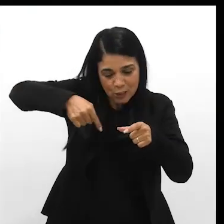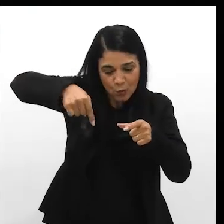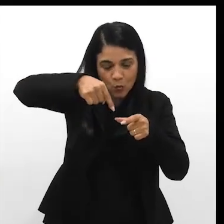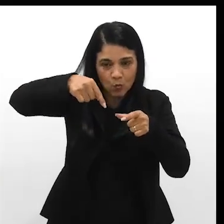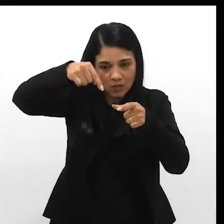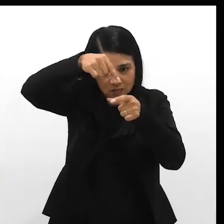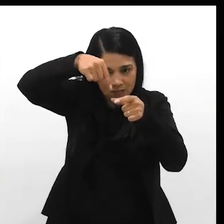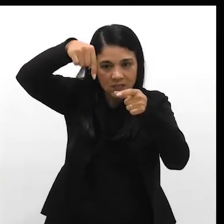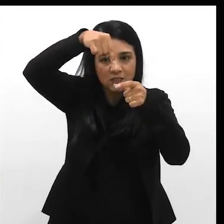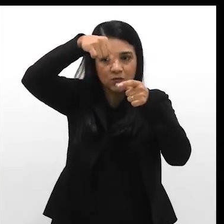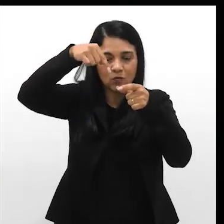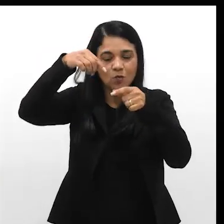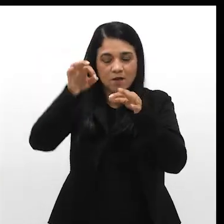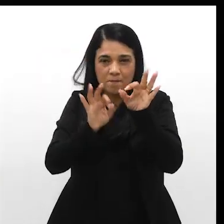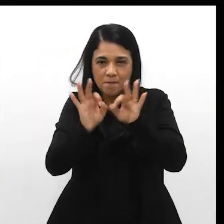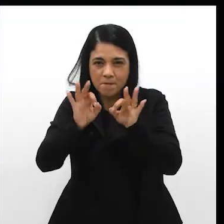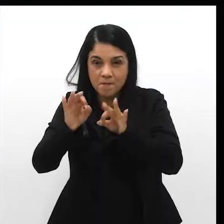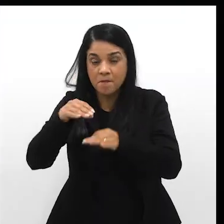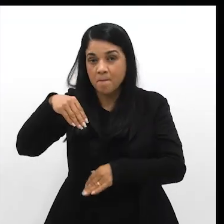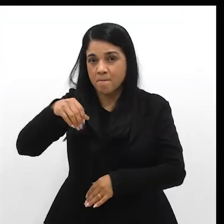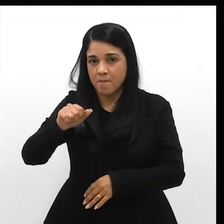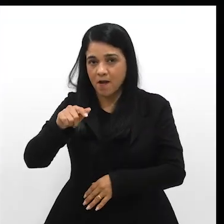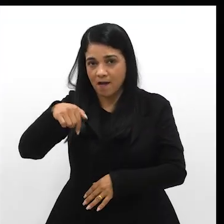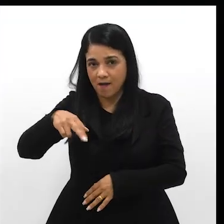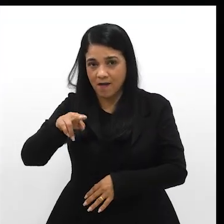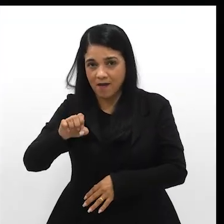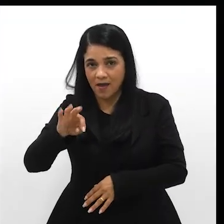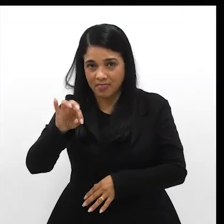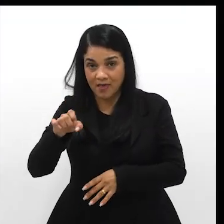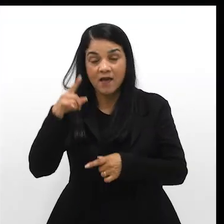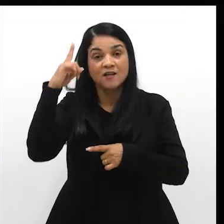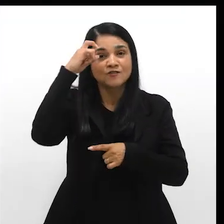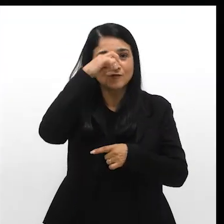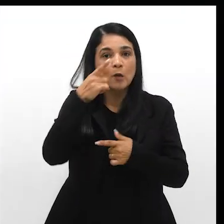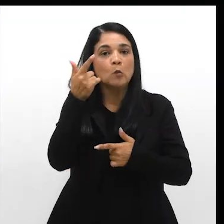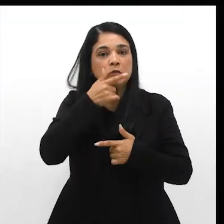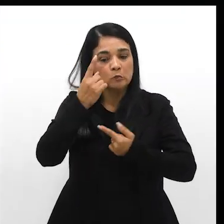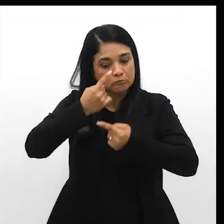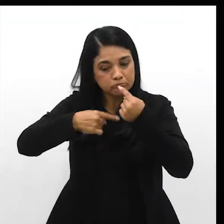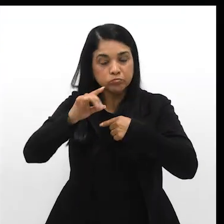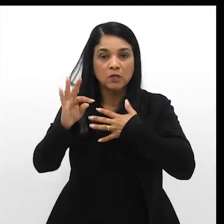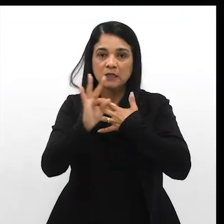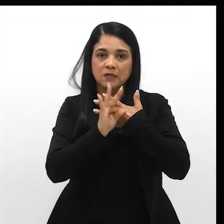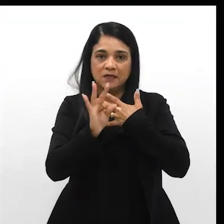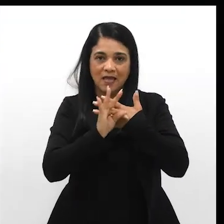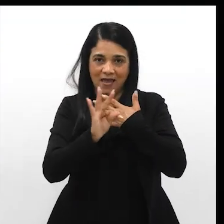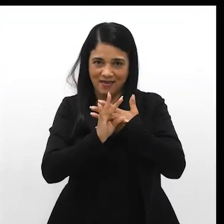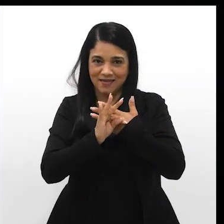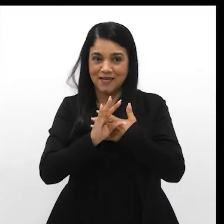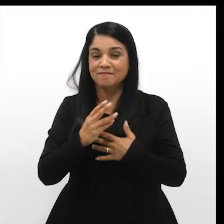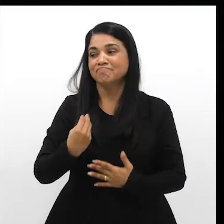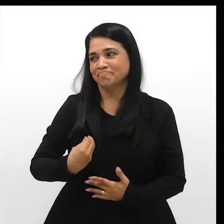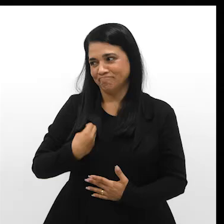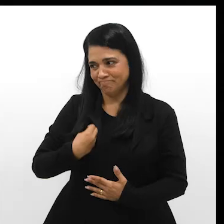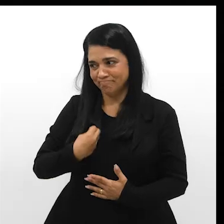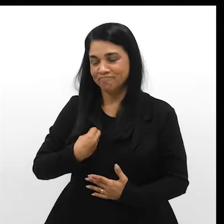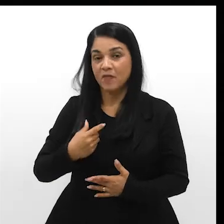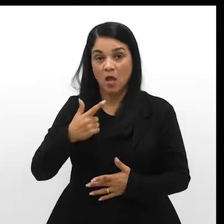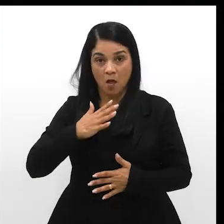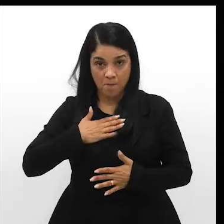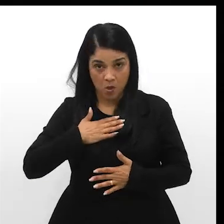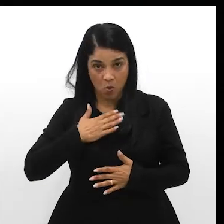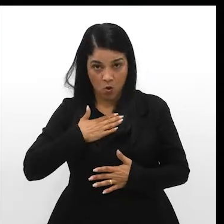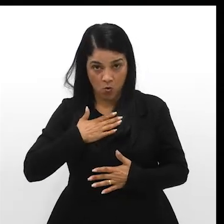círculos, né? Eles criam uma maquete. Eles criam maquete. Quer dizer, a dificuldade acabou gerando uma técnica, né? A